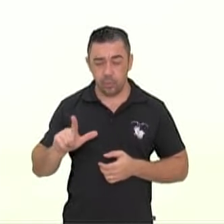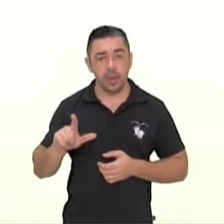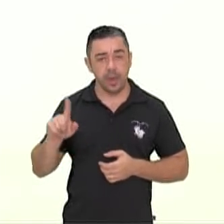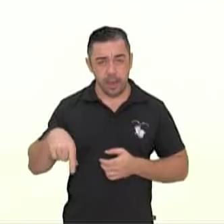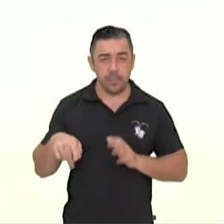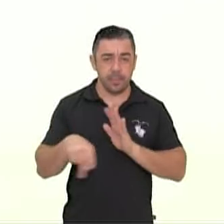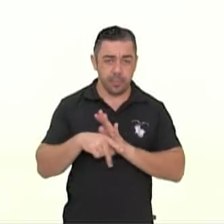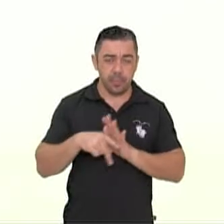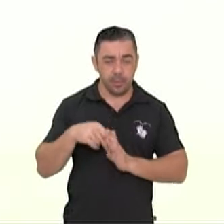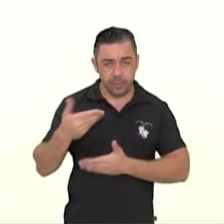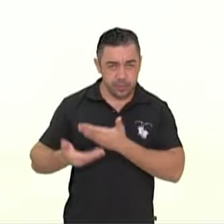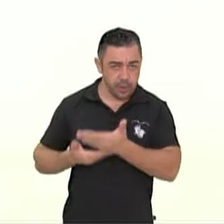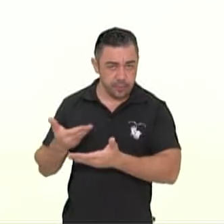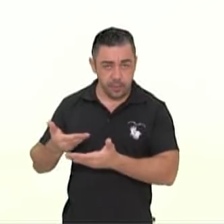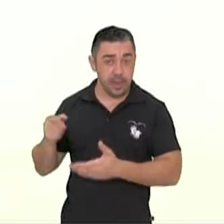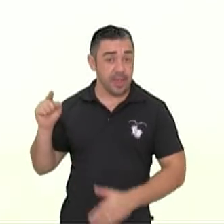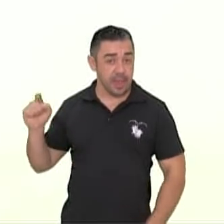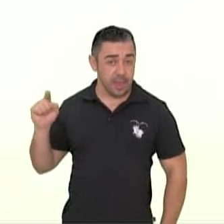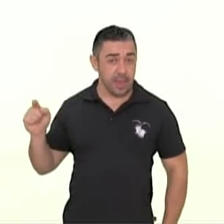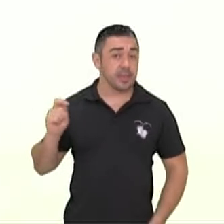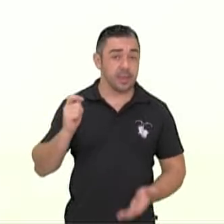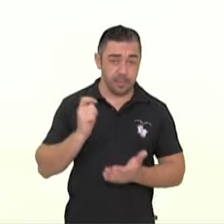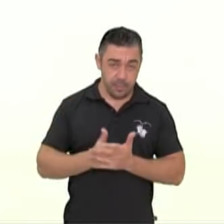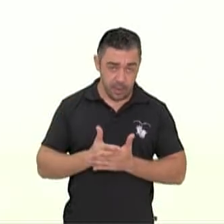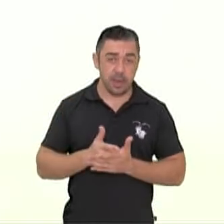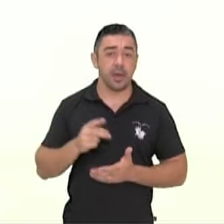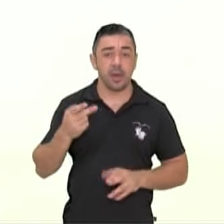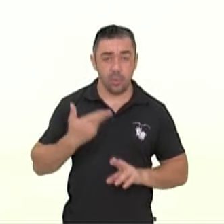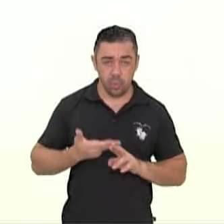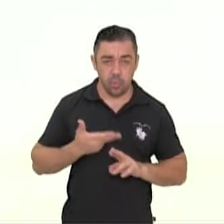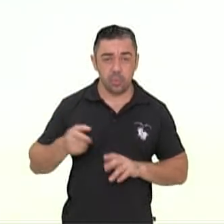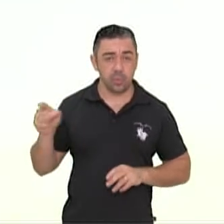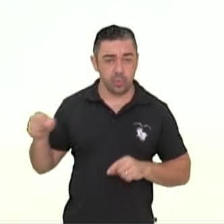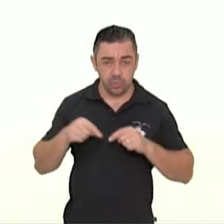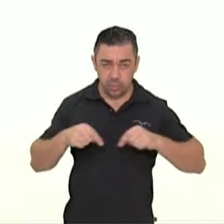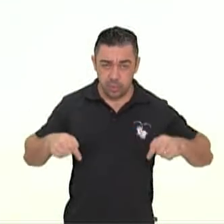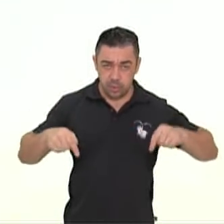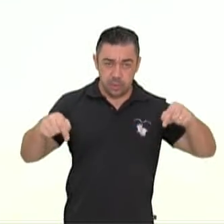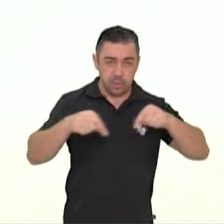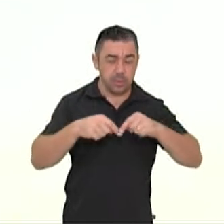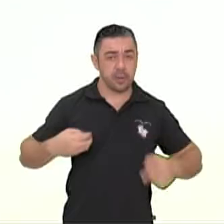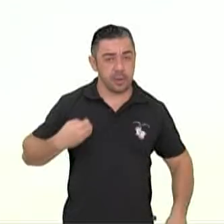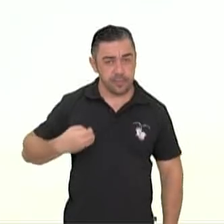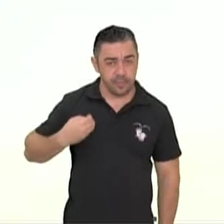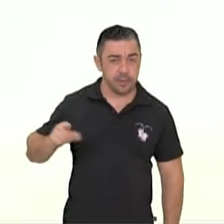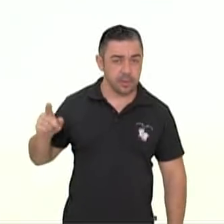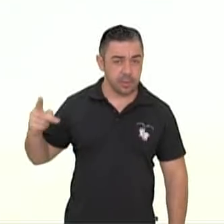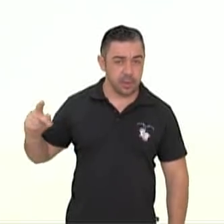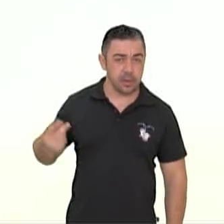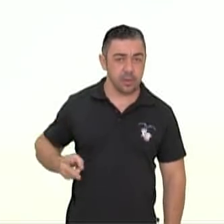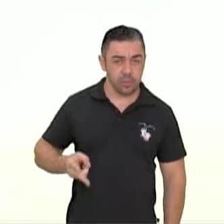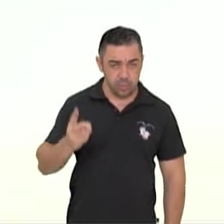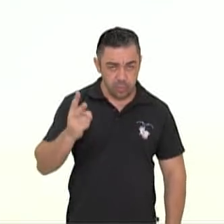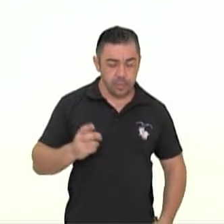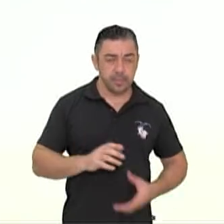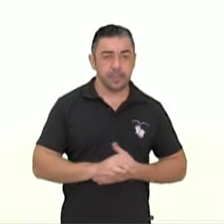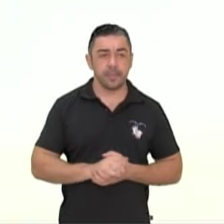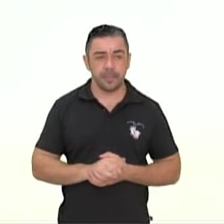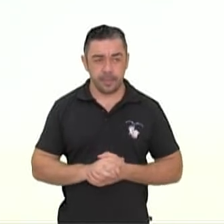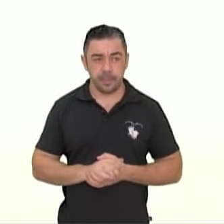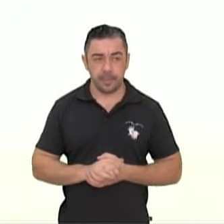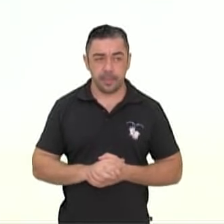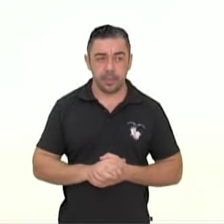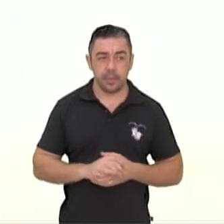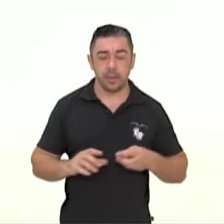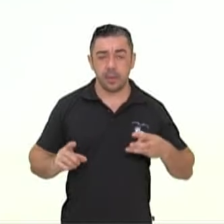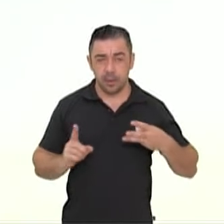Mas dessa terra manso servil, eles têm que pagar também pelo uso dela, né, para sobreviver e cumprir as obrigações com o seu senhor. Dali que